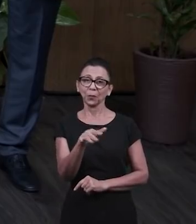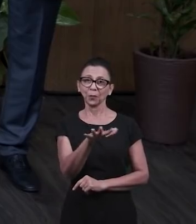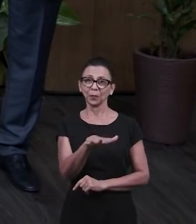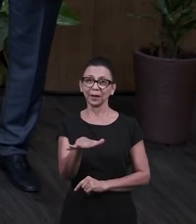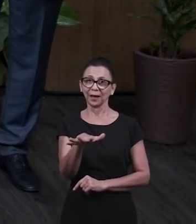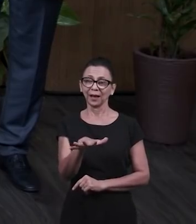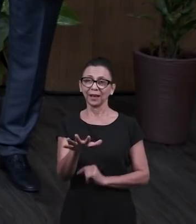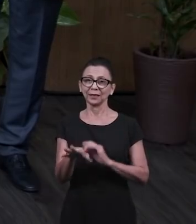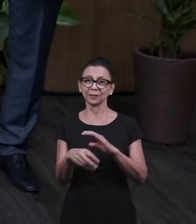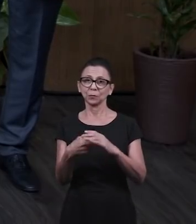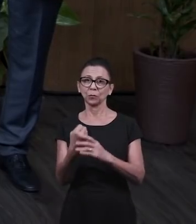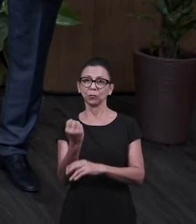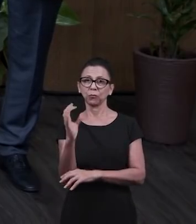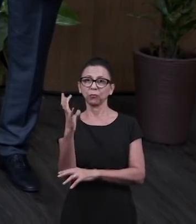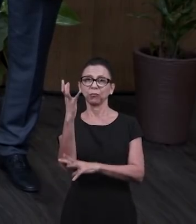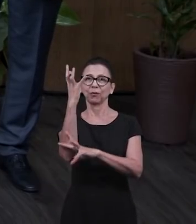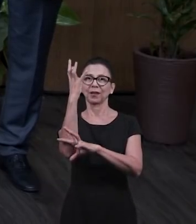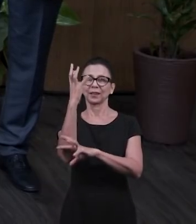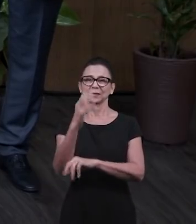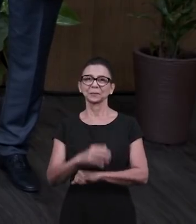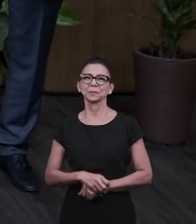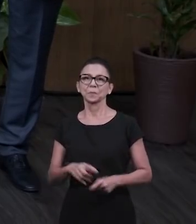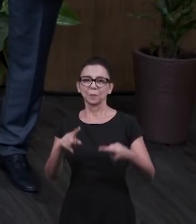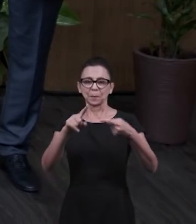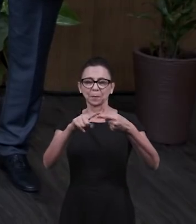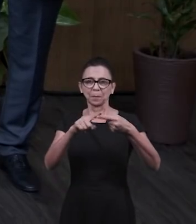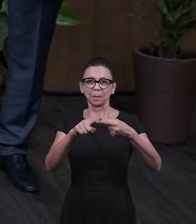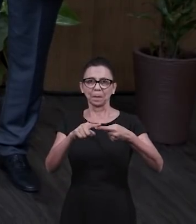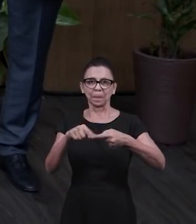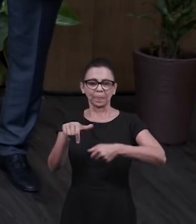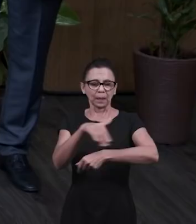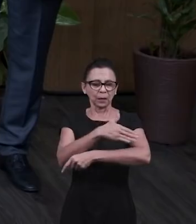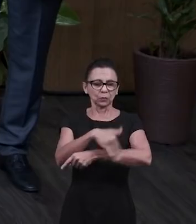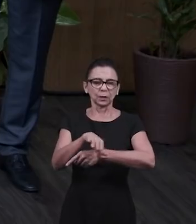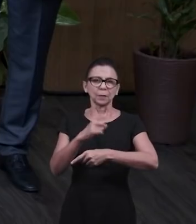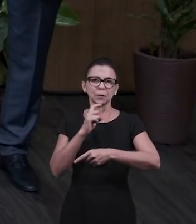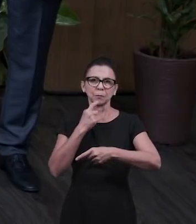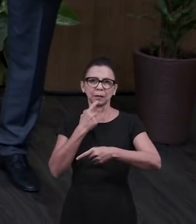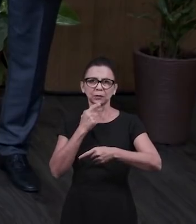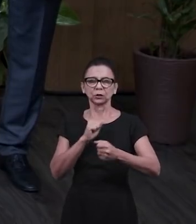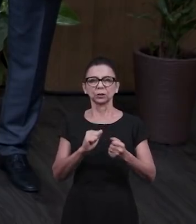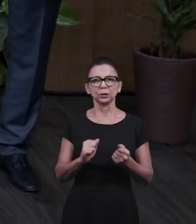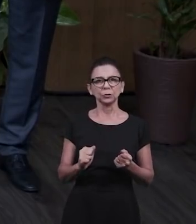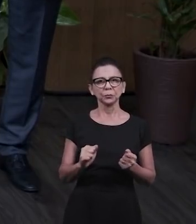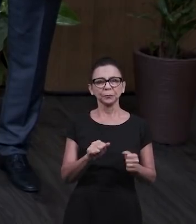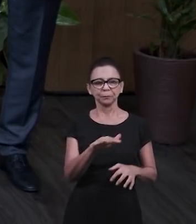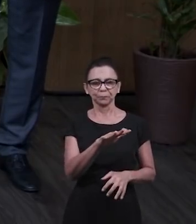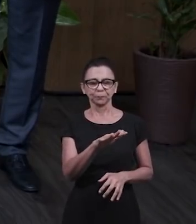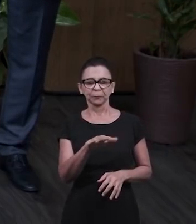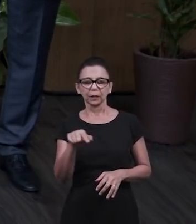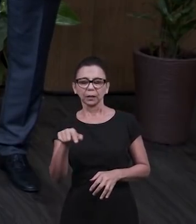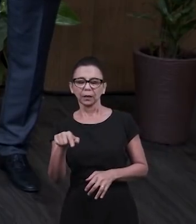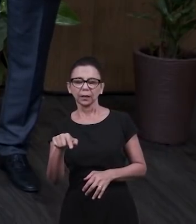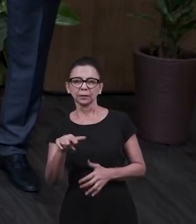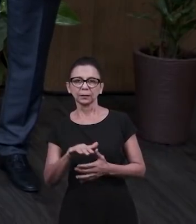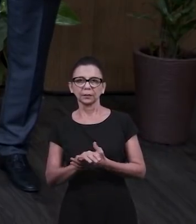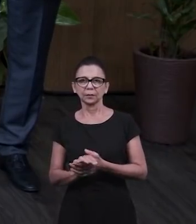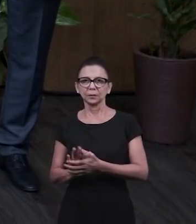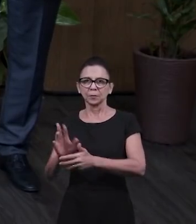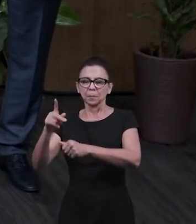desses terrenos, à beira do caminho e entre pedregais, mostrando o